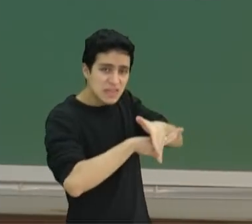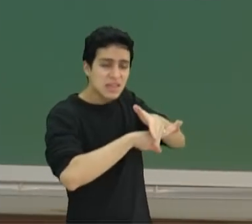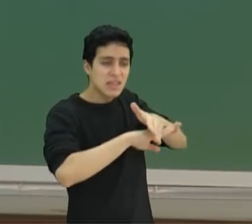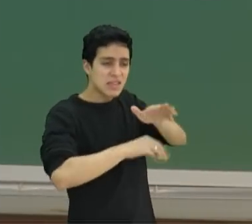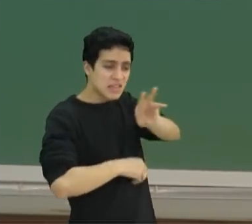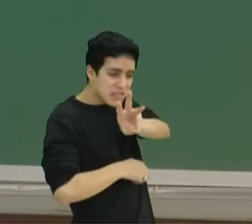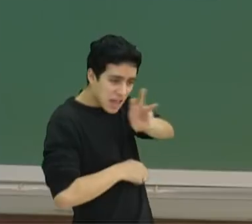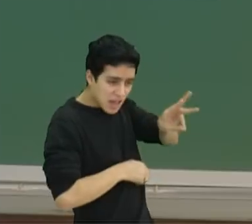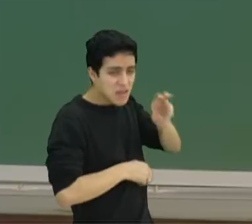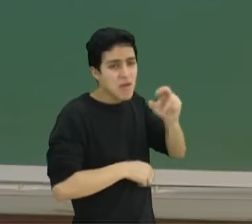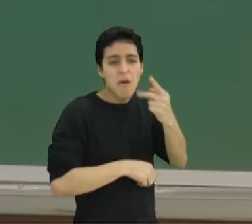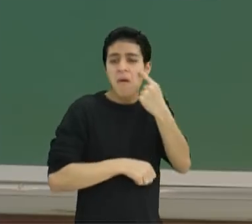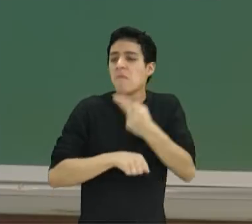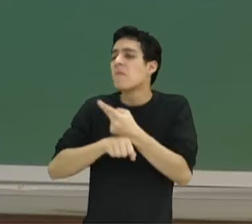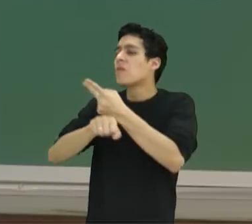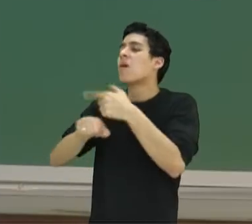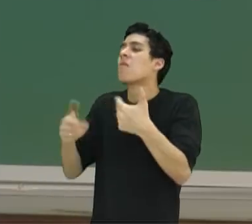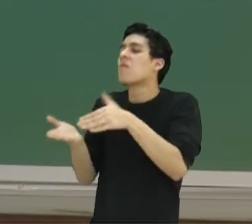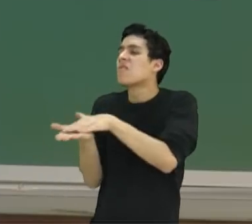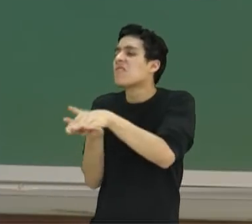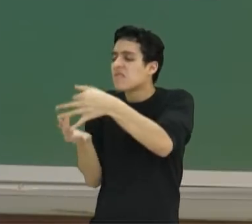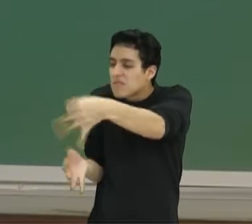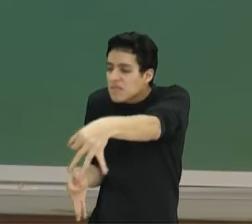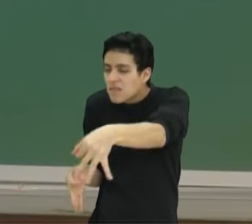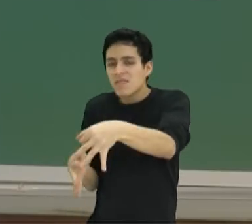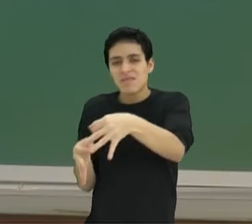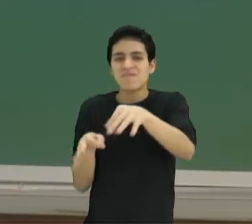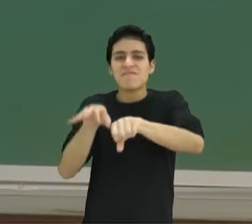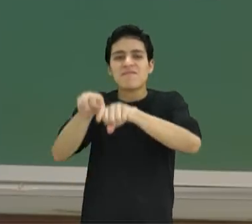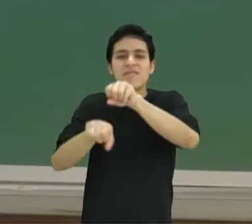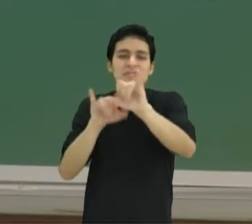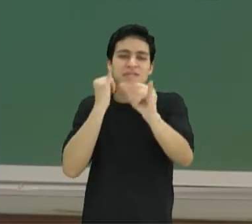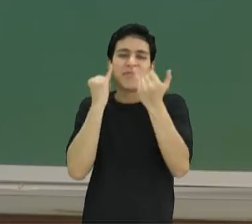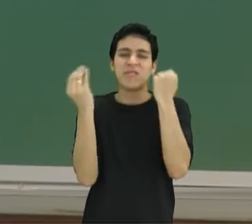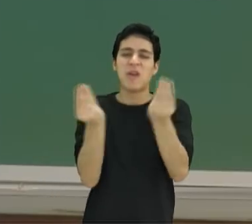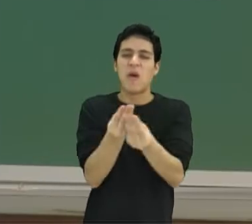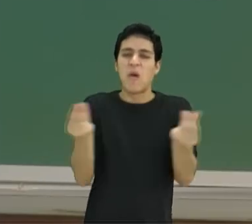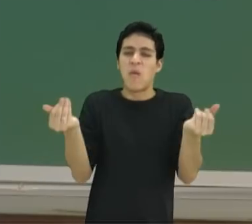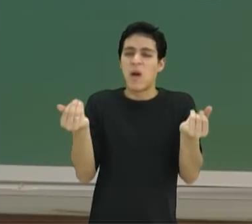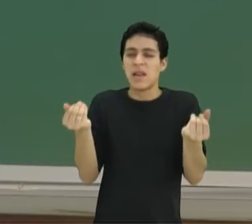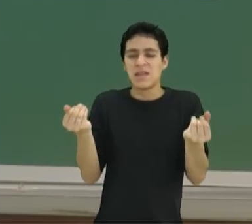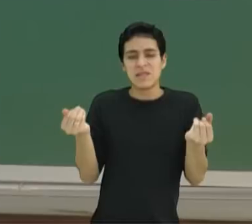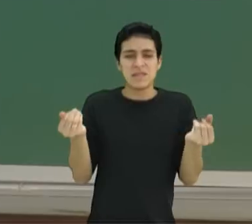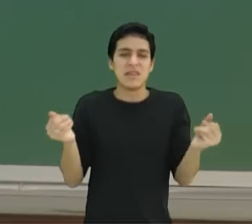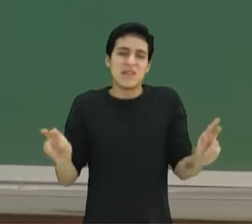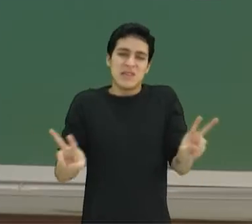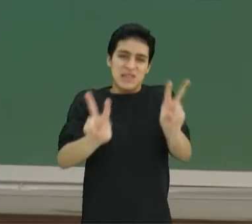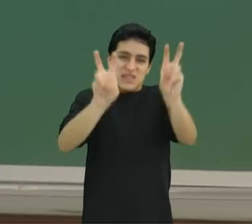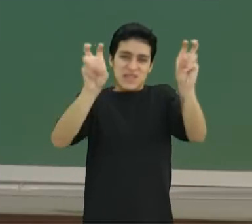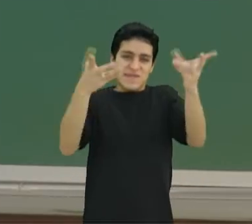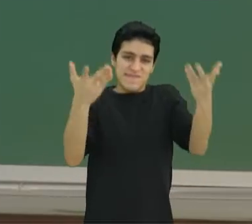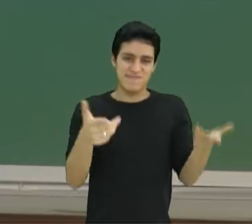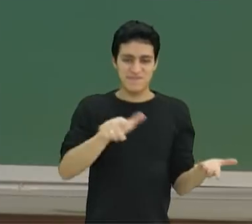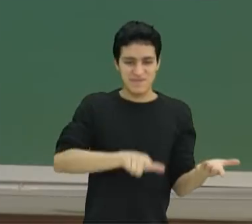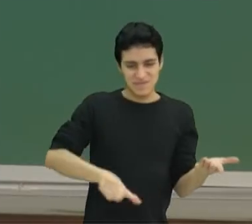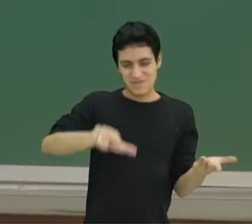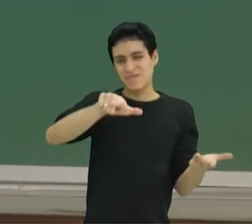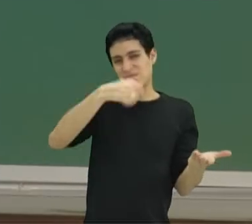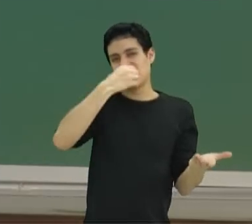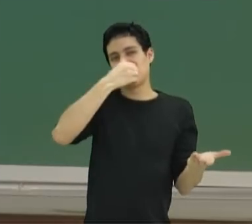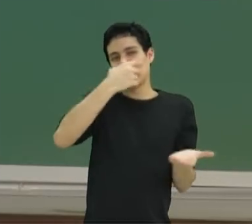da versão impressa e ter muita informação de qualidade sobre esse assunto. Literatura sempre é bom,